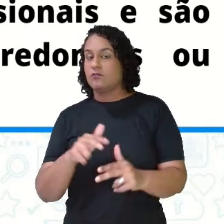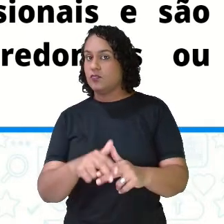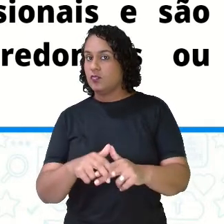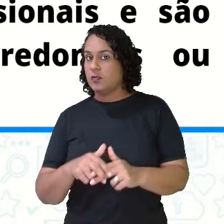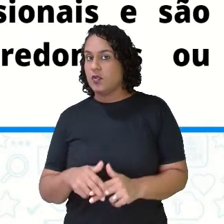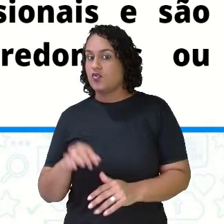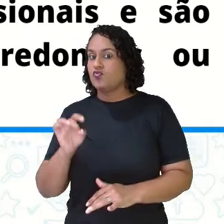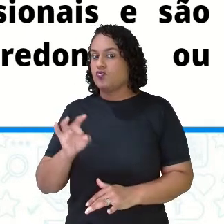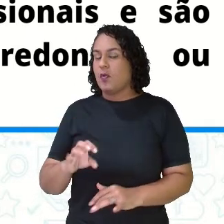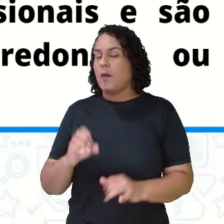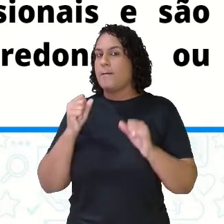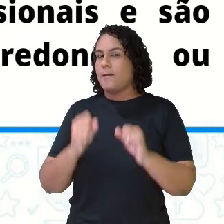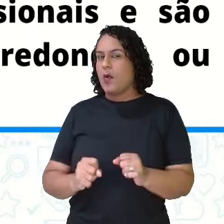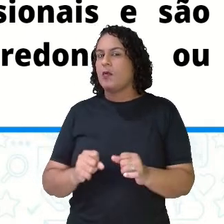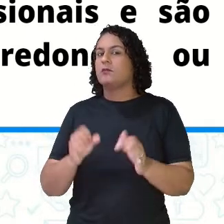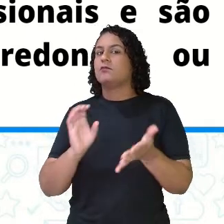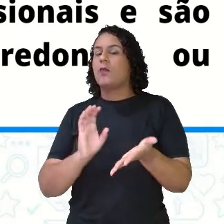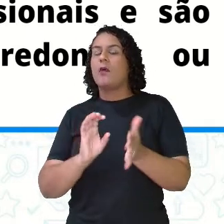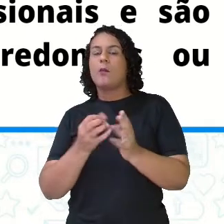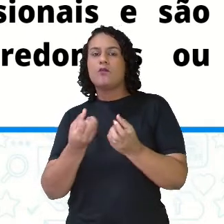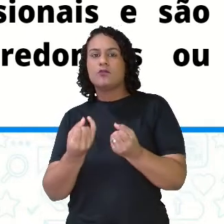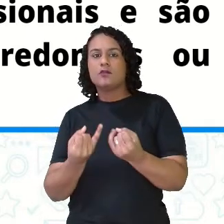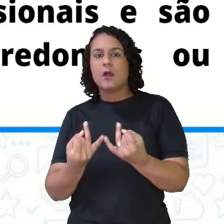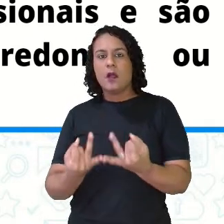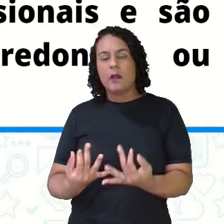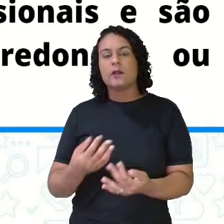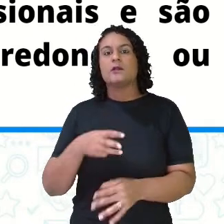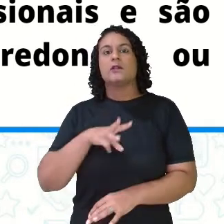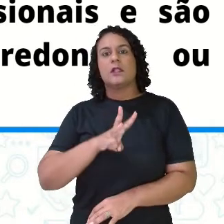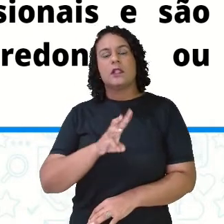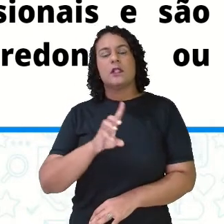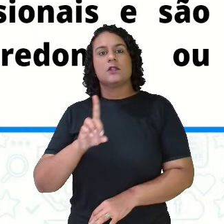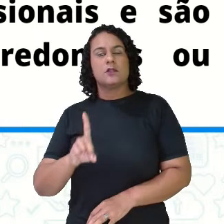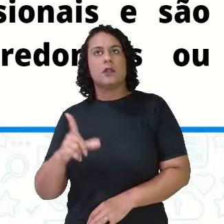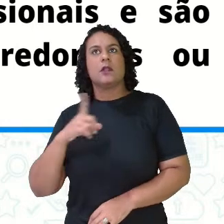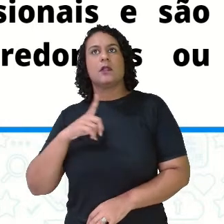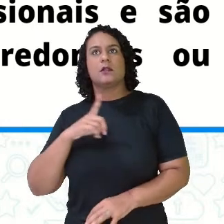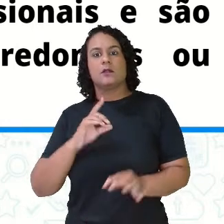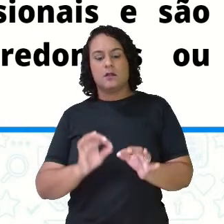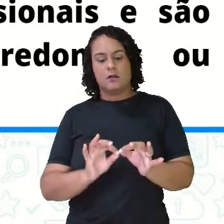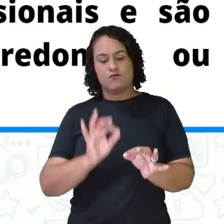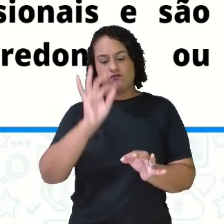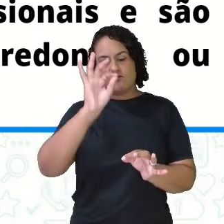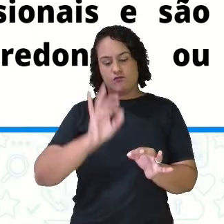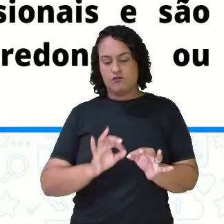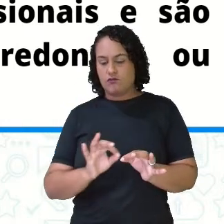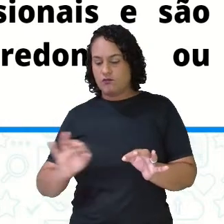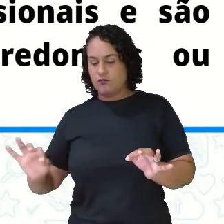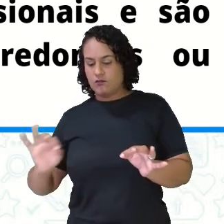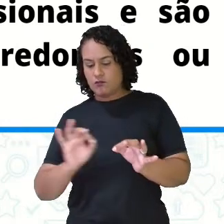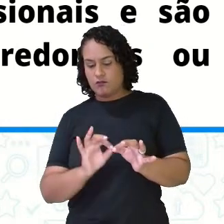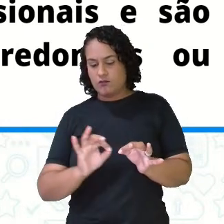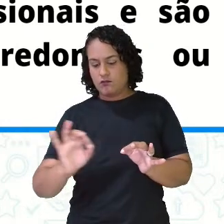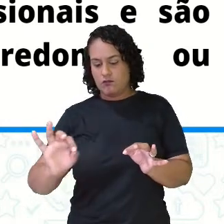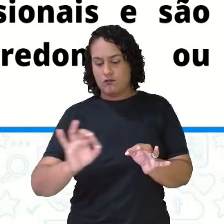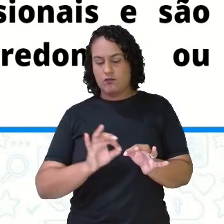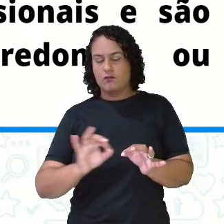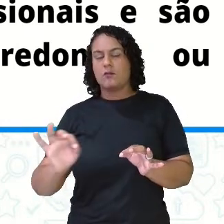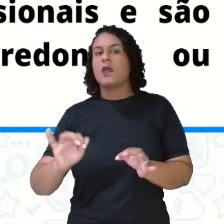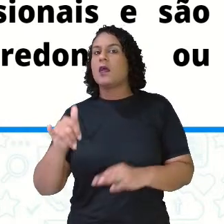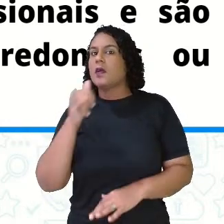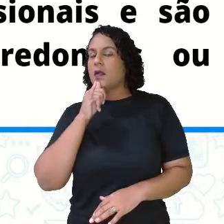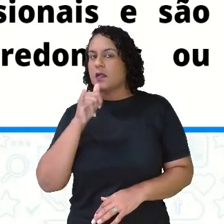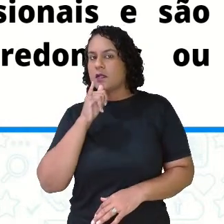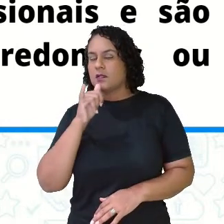só podem ser definidas no espaço tridimensional. Possuem largura, comprimento e altura. São exemplos